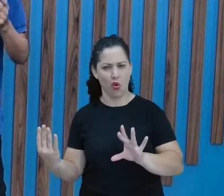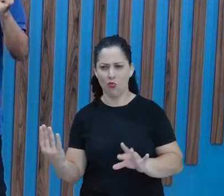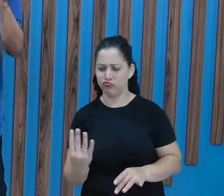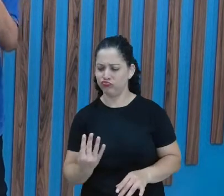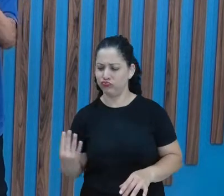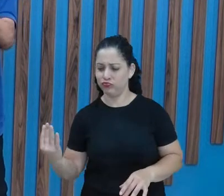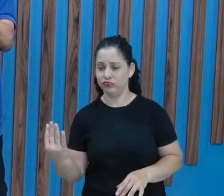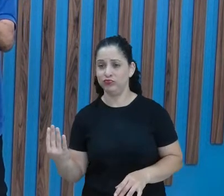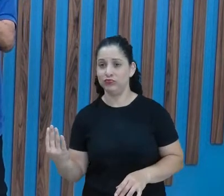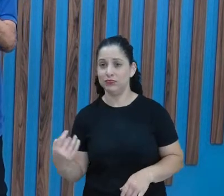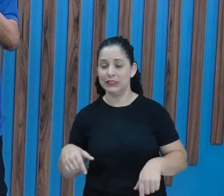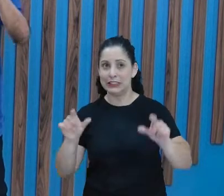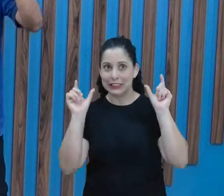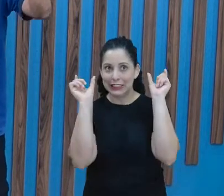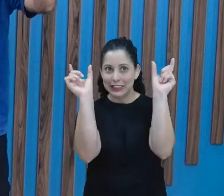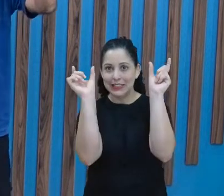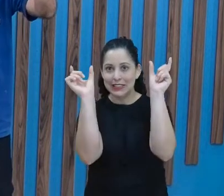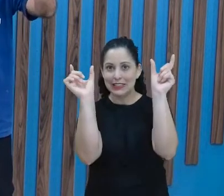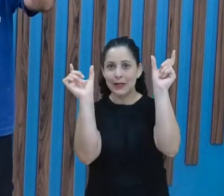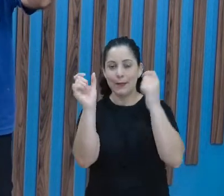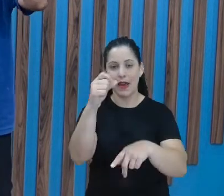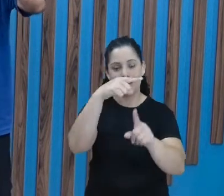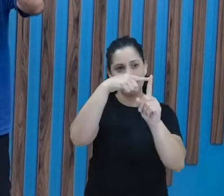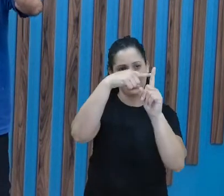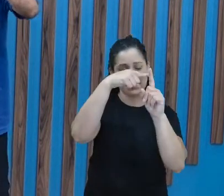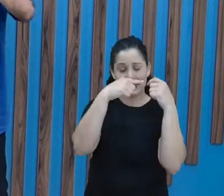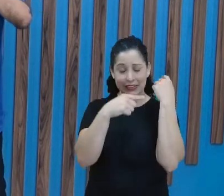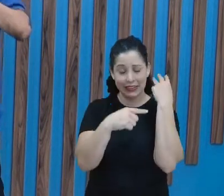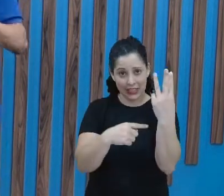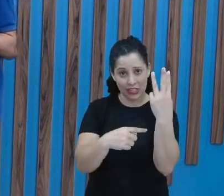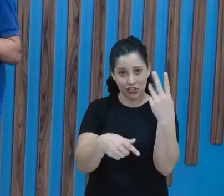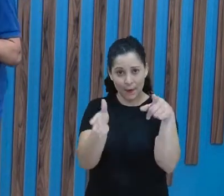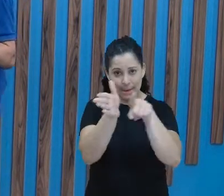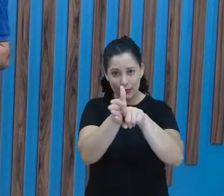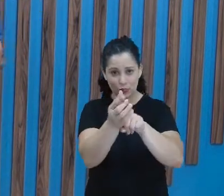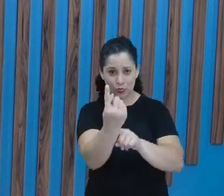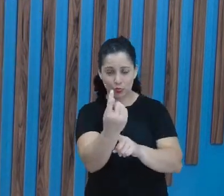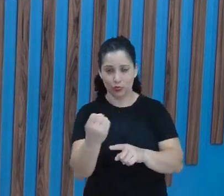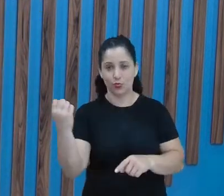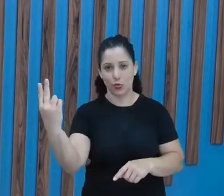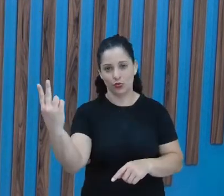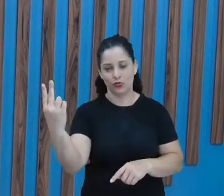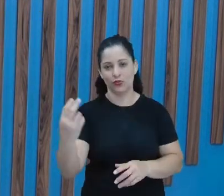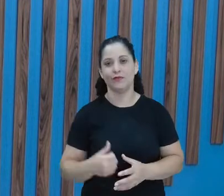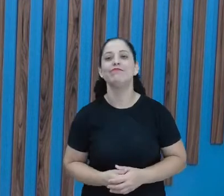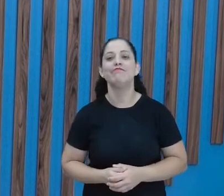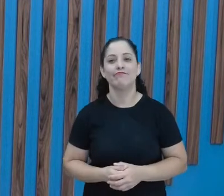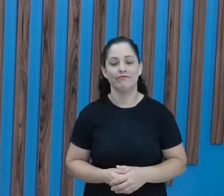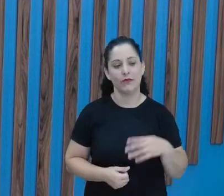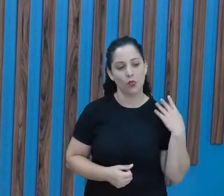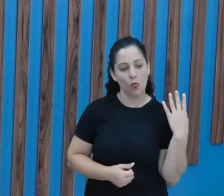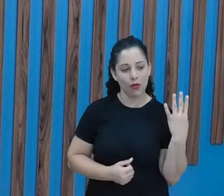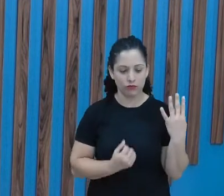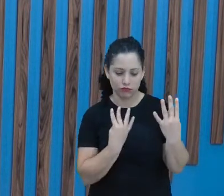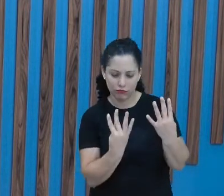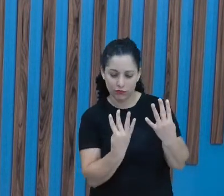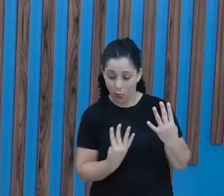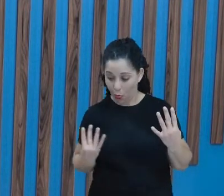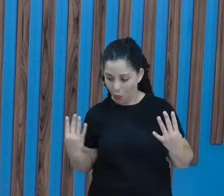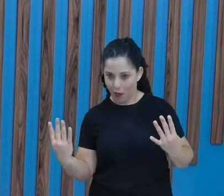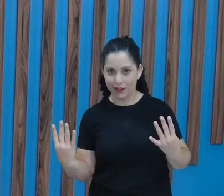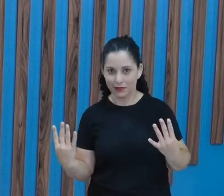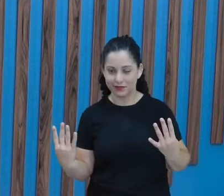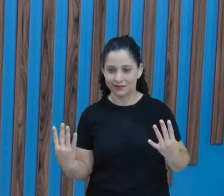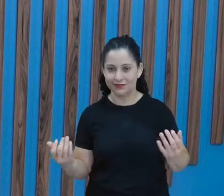E aí, repete o 4 e faz 3 menos 1, 2. Bora analisar aqui, ó. Repete o 4, ó,